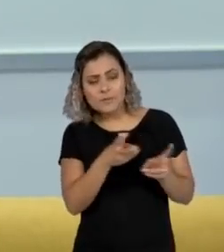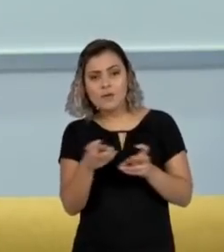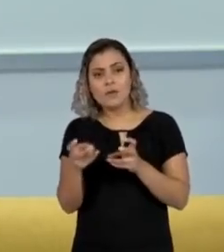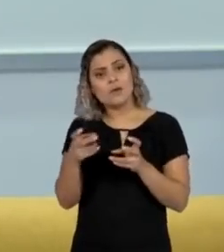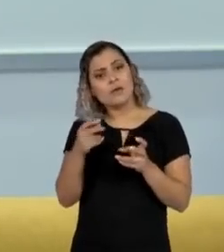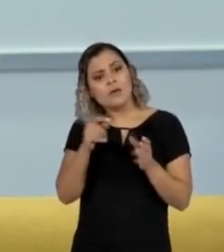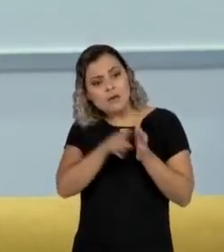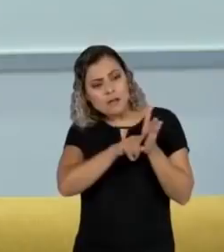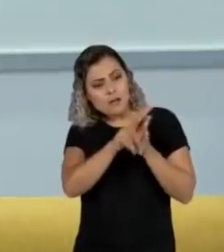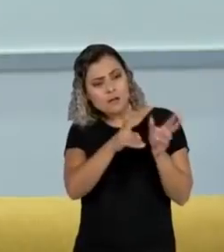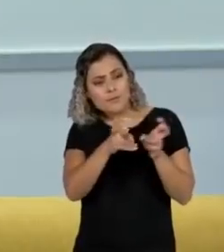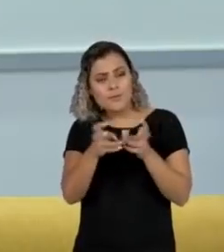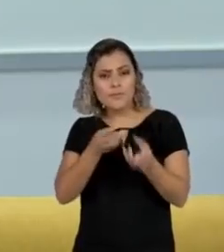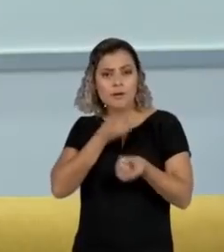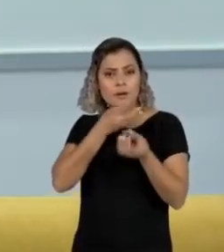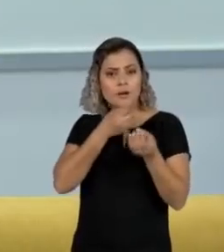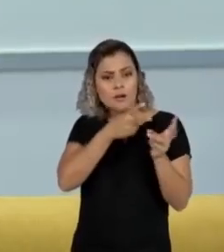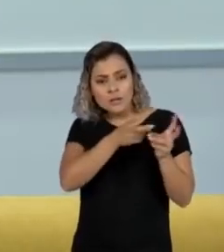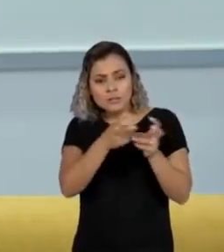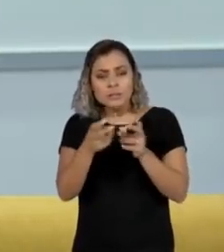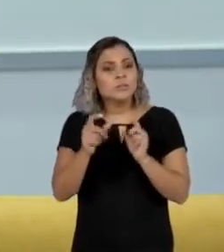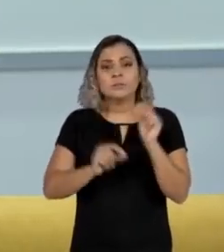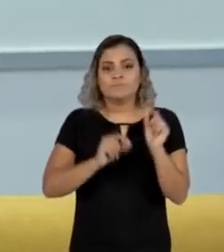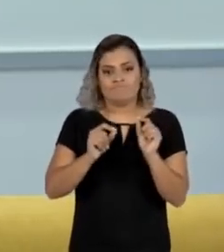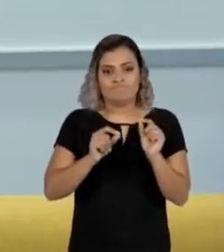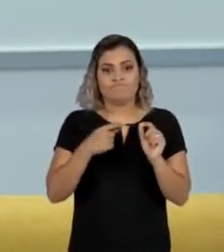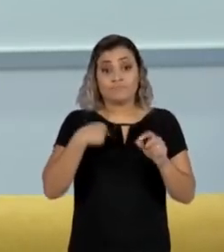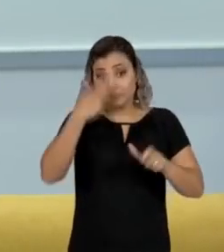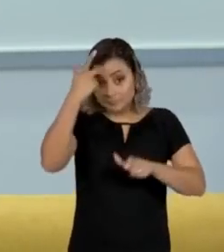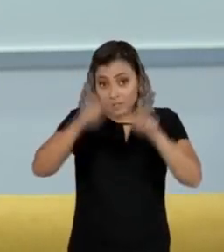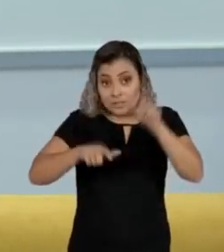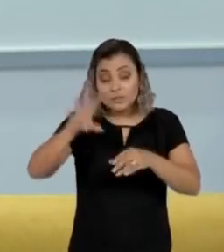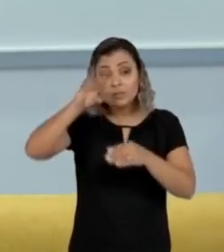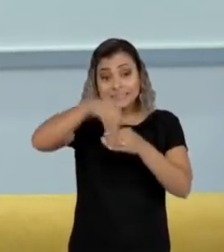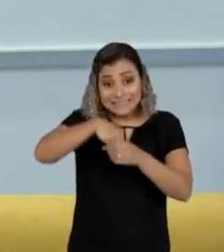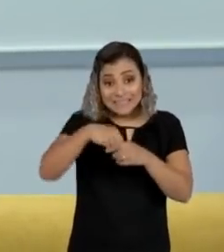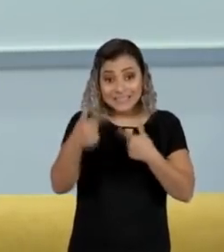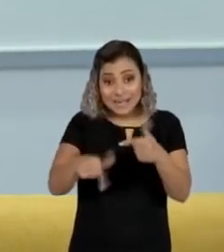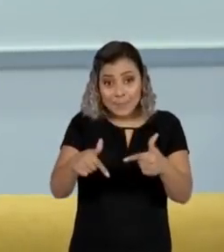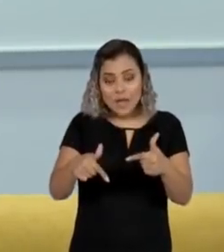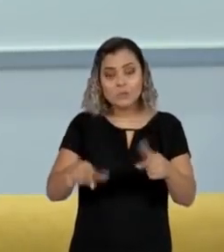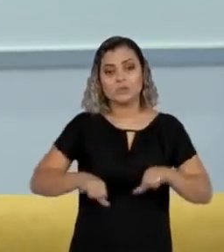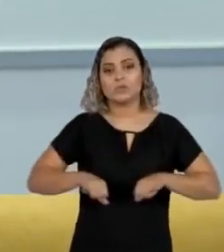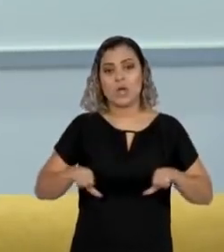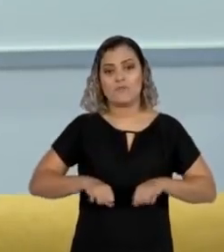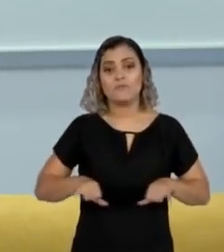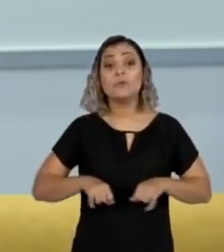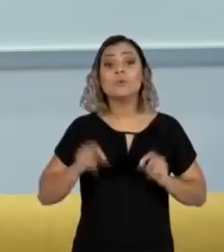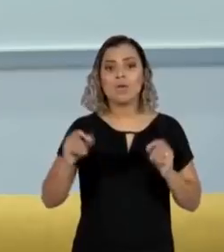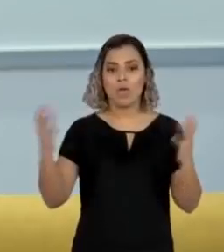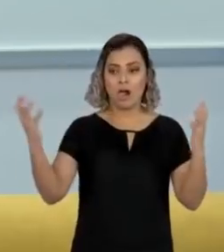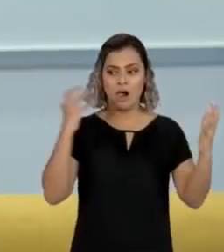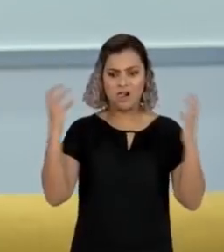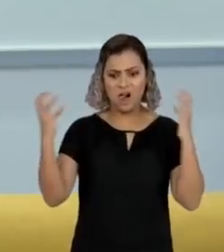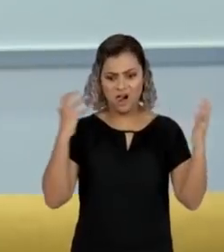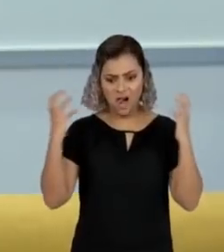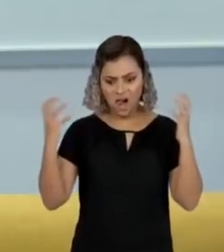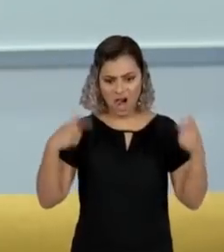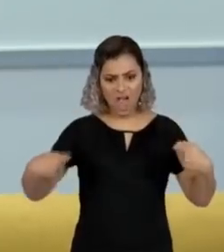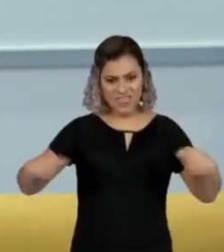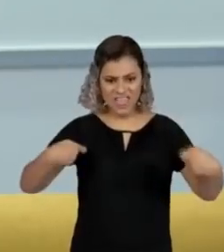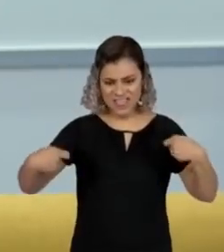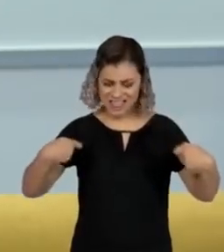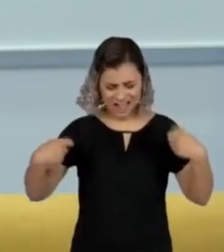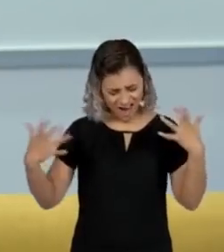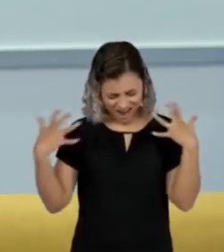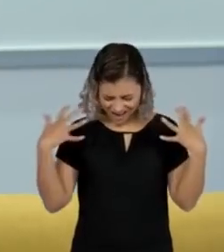gente encontrou de dados ali é que as pessoas elas sofrem dentro do ambiente empresarial uma pressão muito grande não